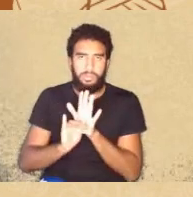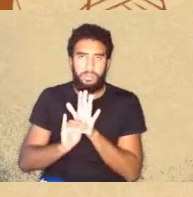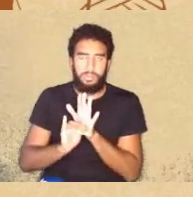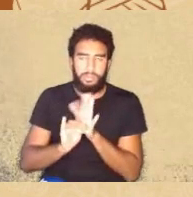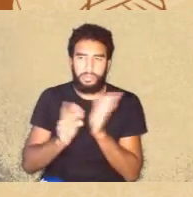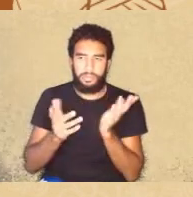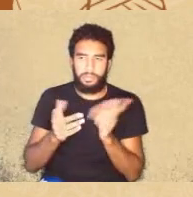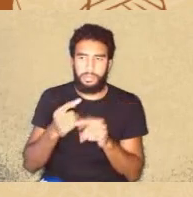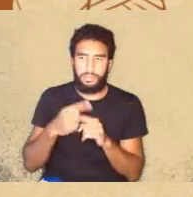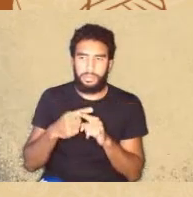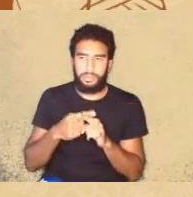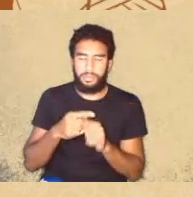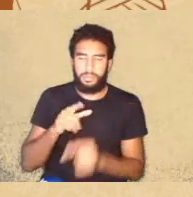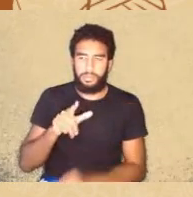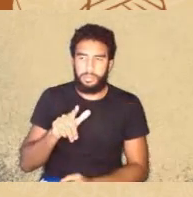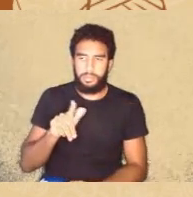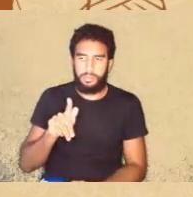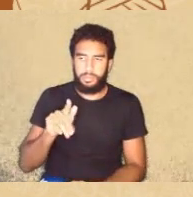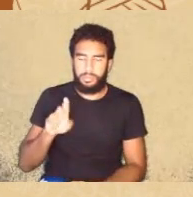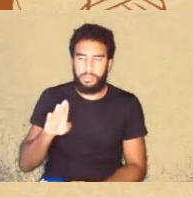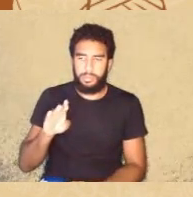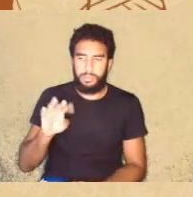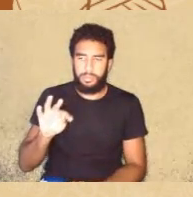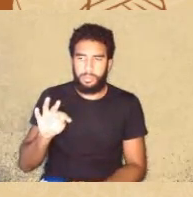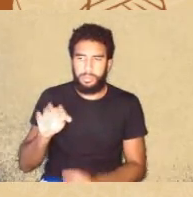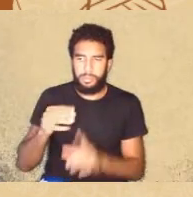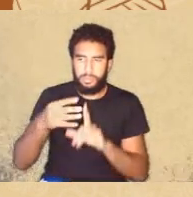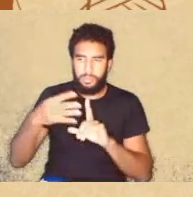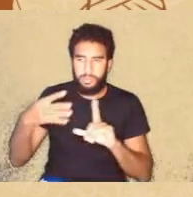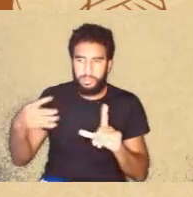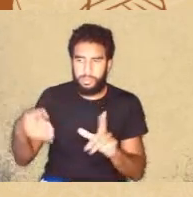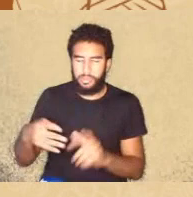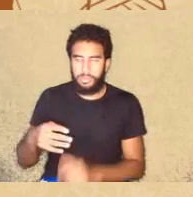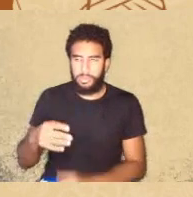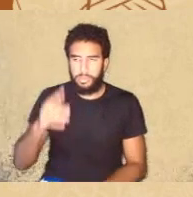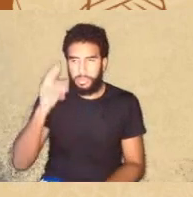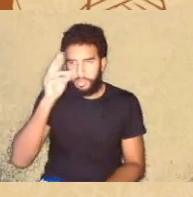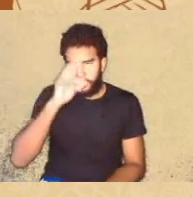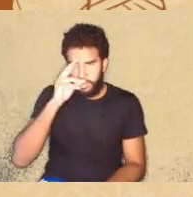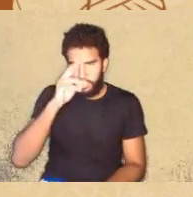saúde LGBT... Eu me lembro no século XX,